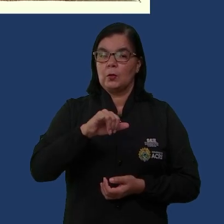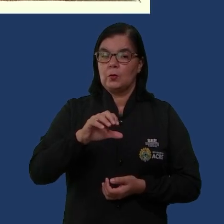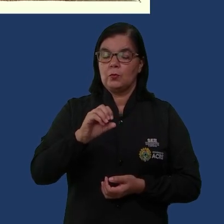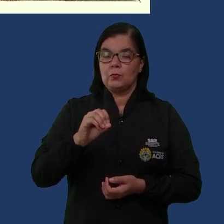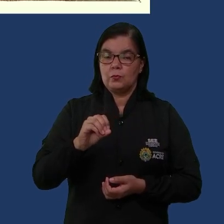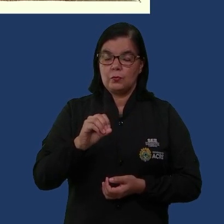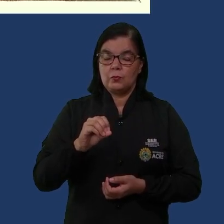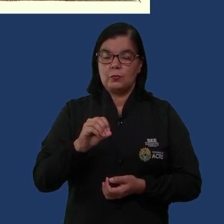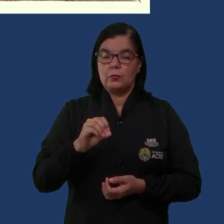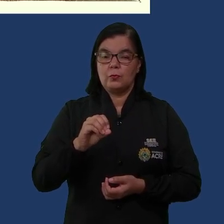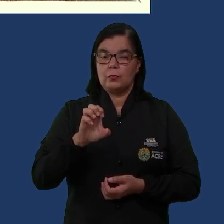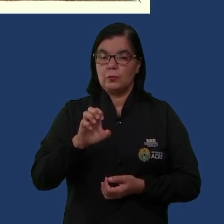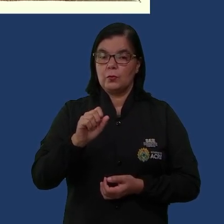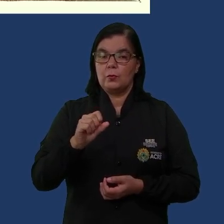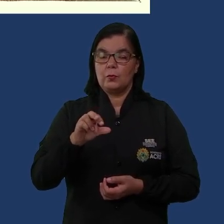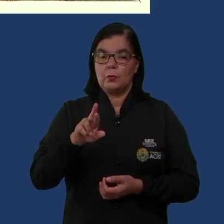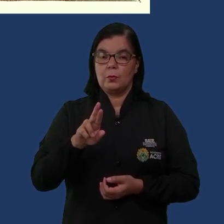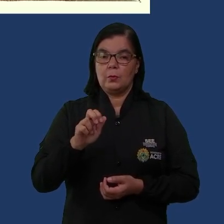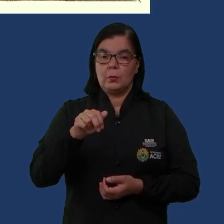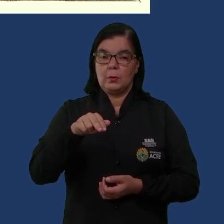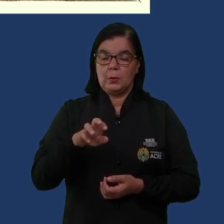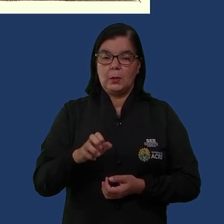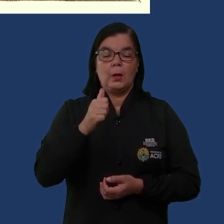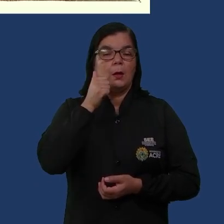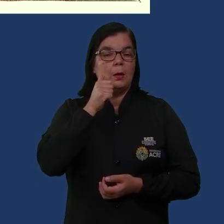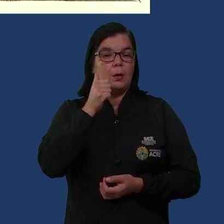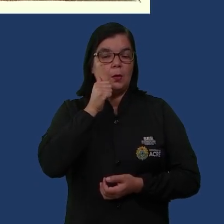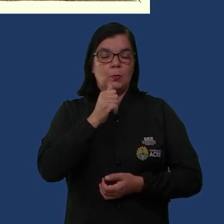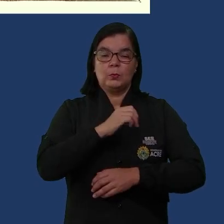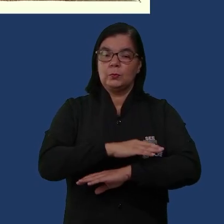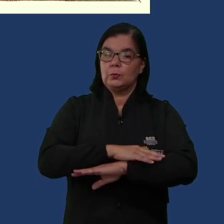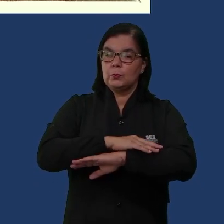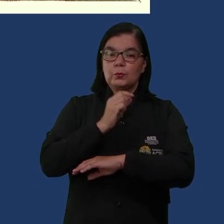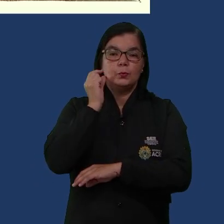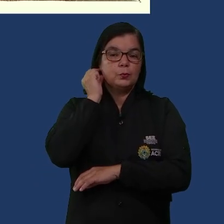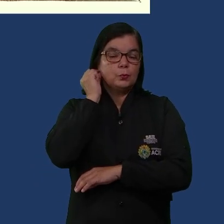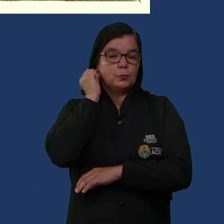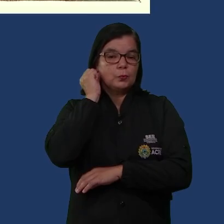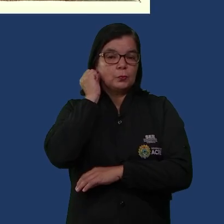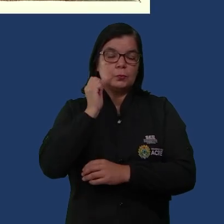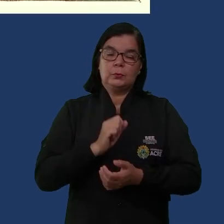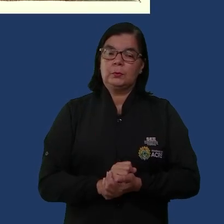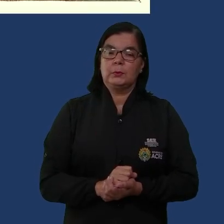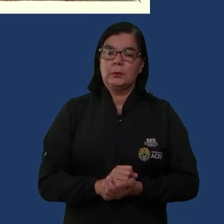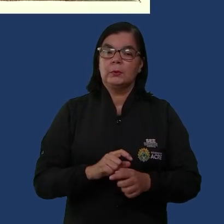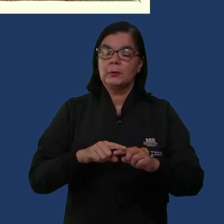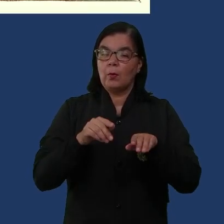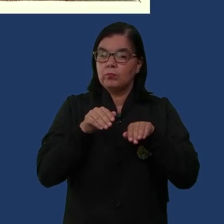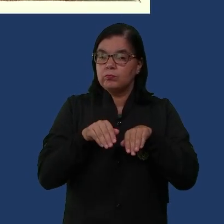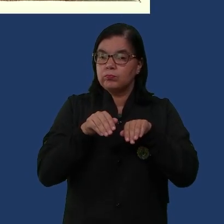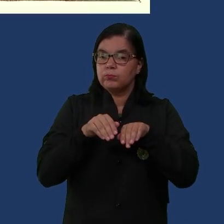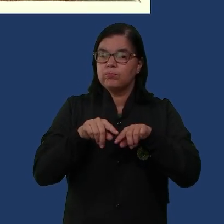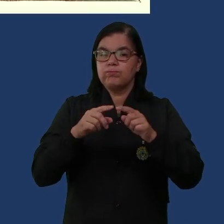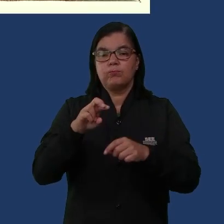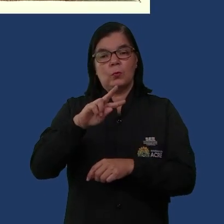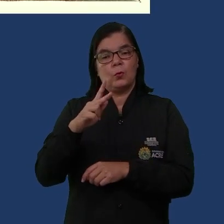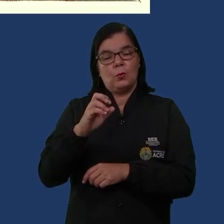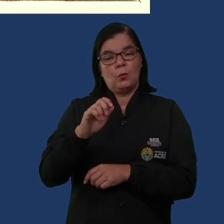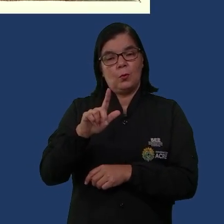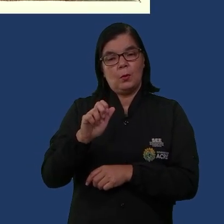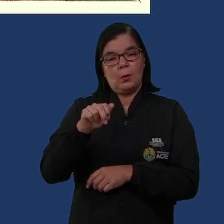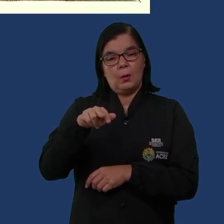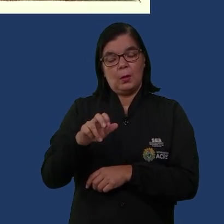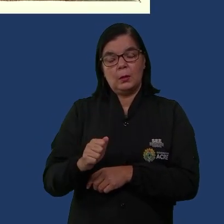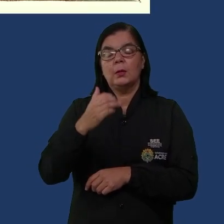Johannes é o nome dele. A Moça com Brinco de Pérola, considerada a Mona Lisa holandesa. Então essa obra ela era muito famosa,